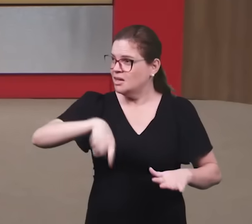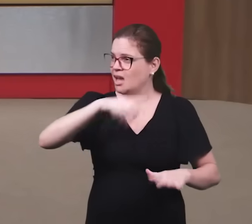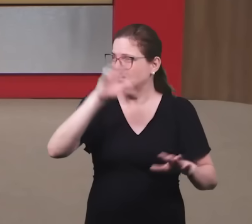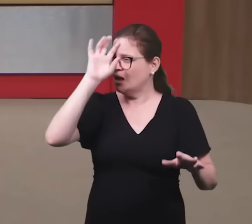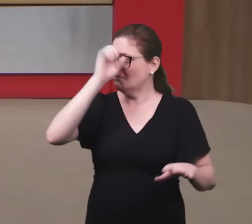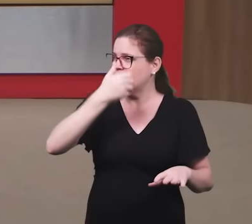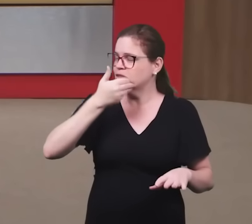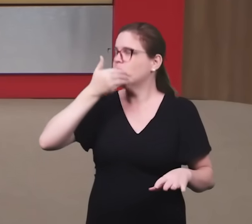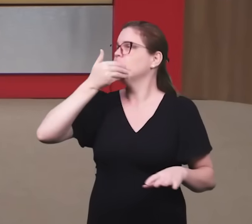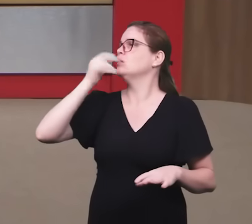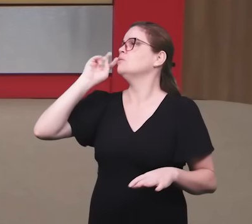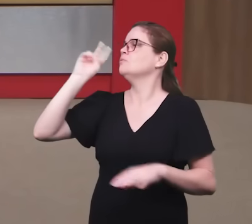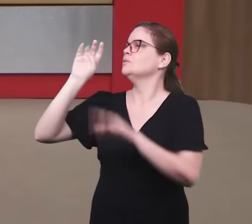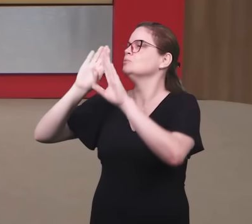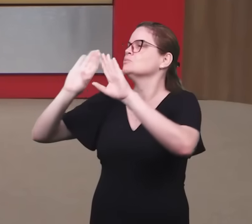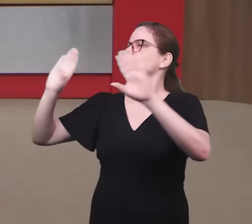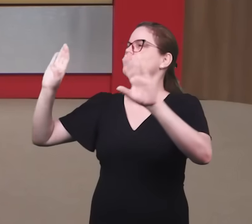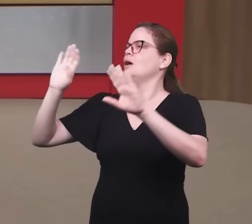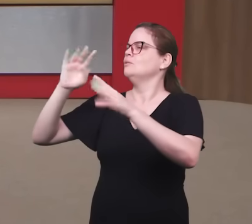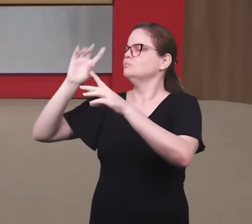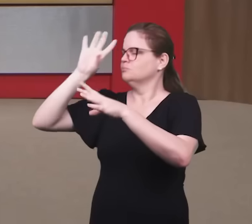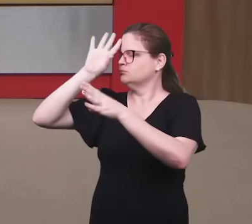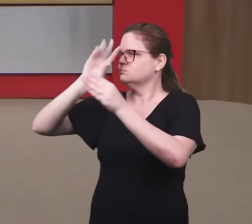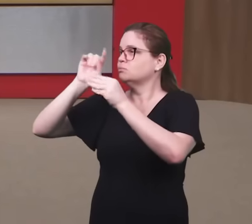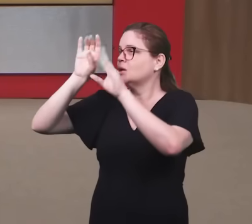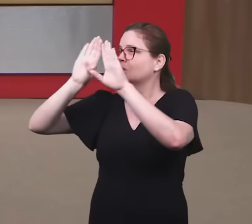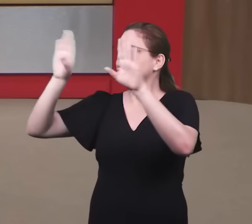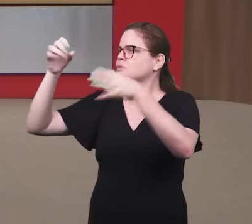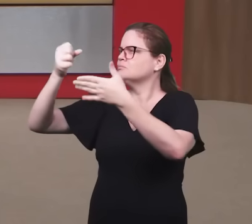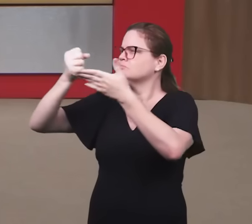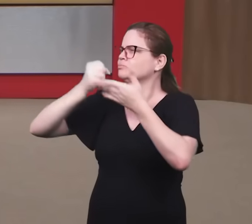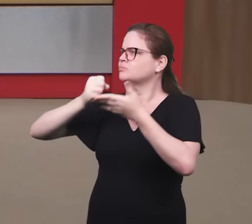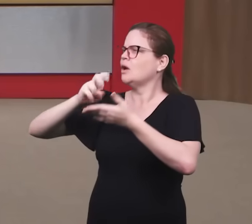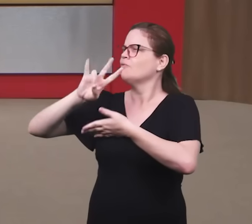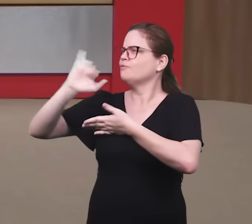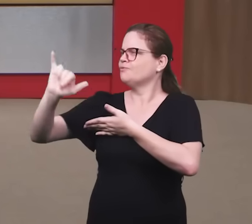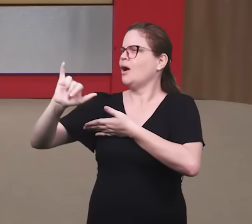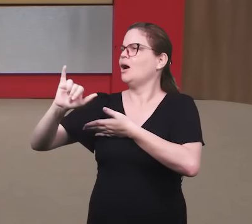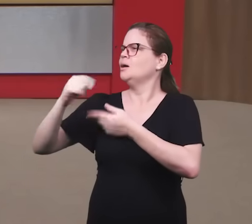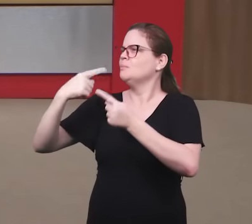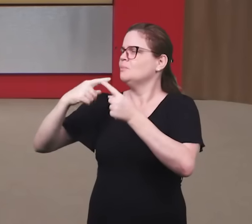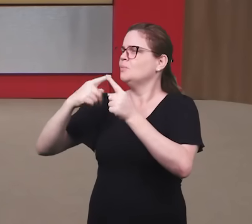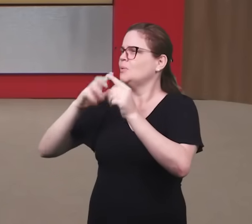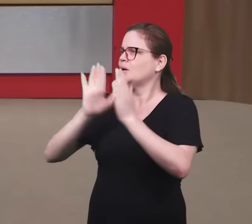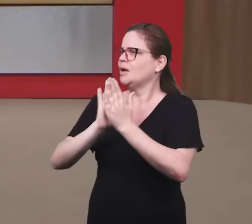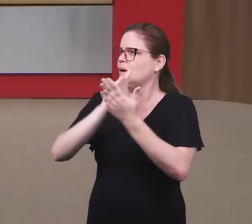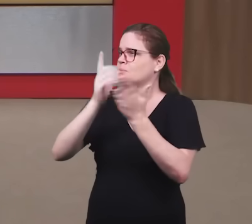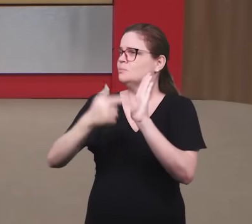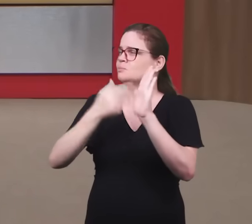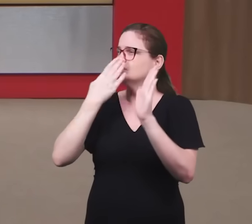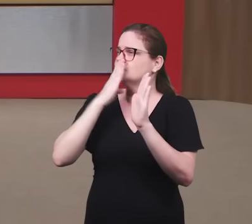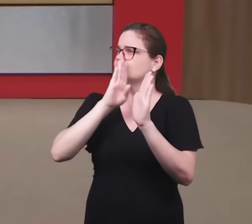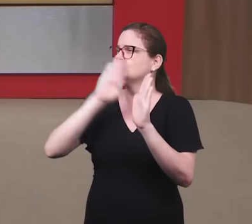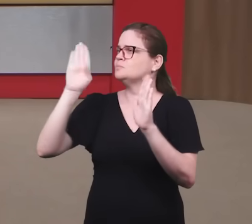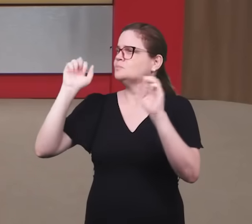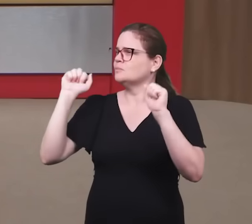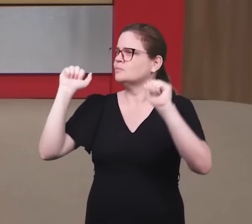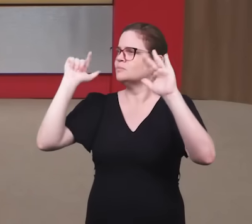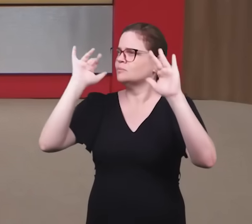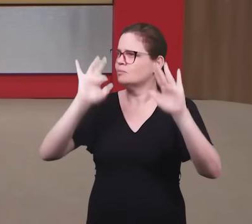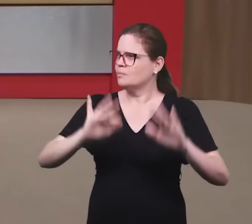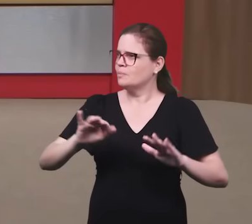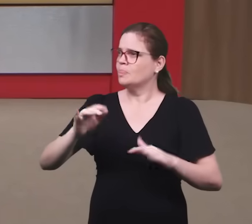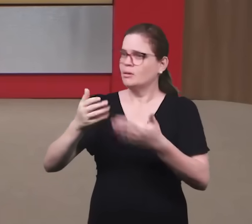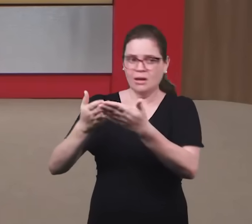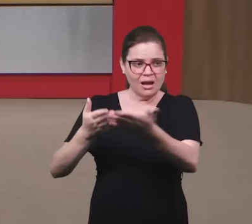do alto que vem o nosso socorro. É a palavra de Deus que nos garante a bênção. Senhor, vai